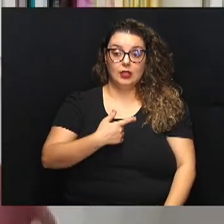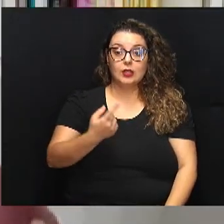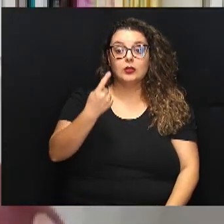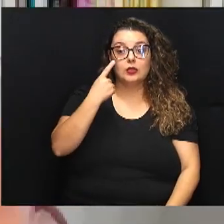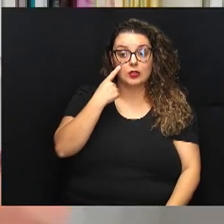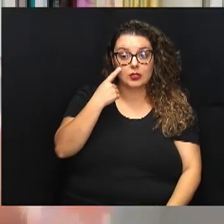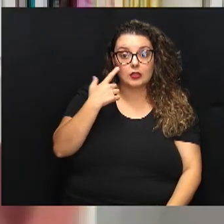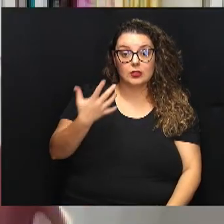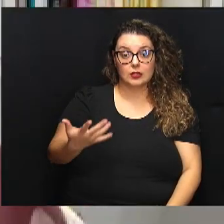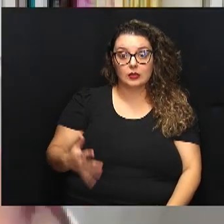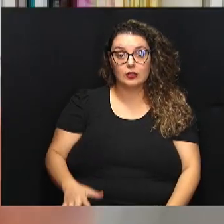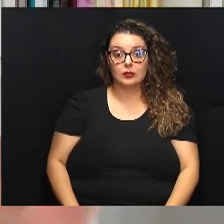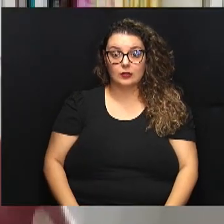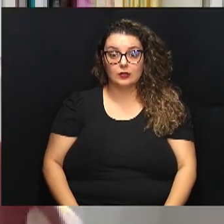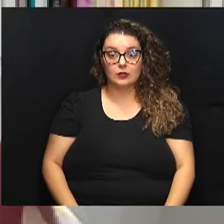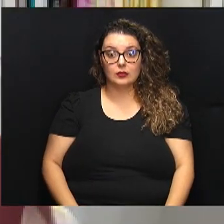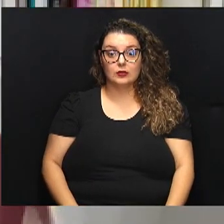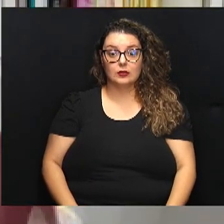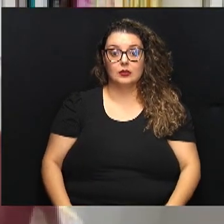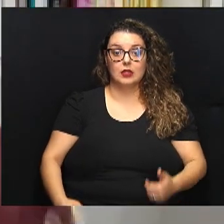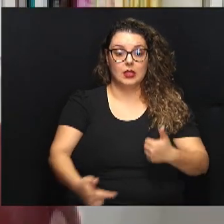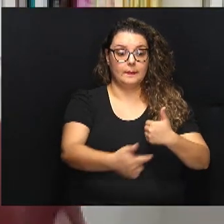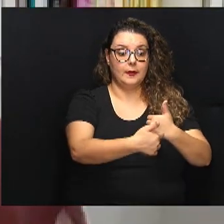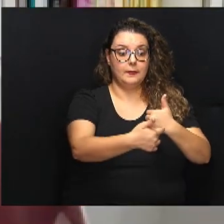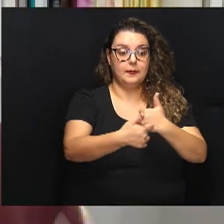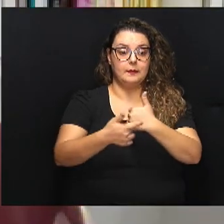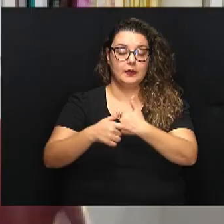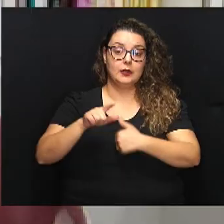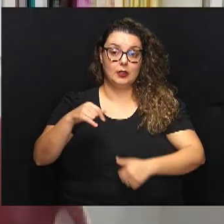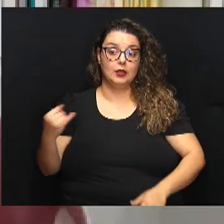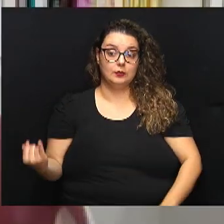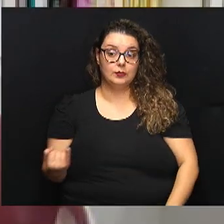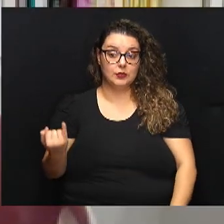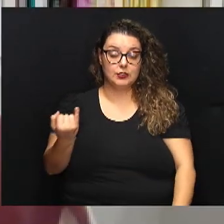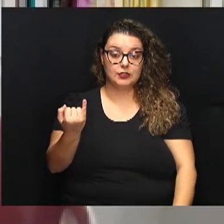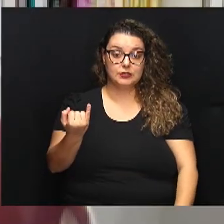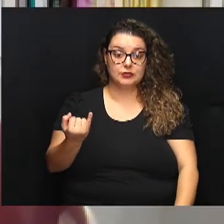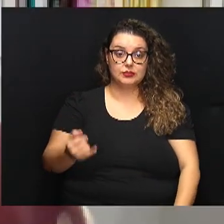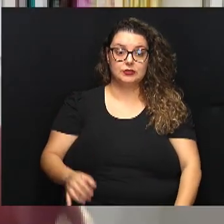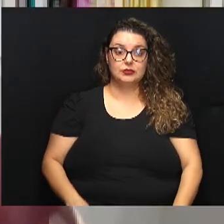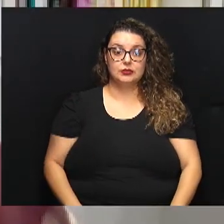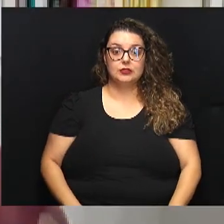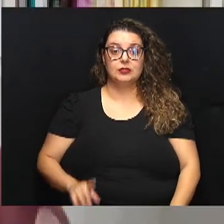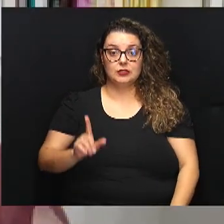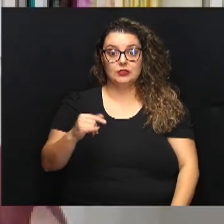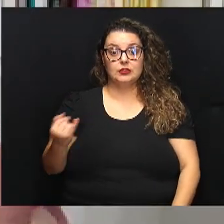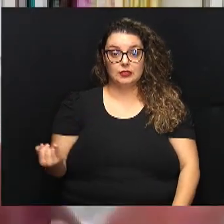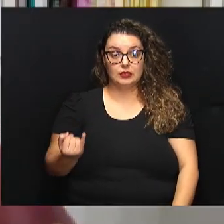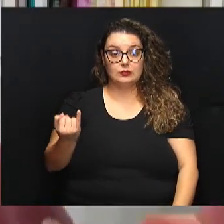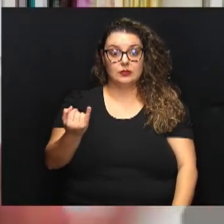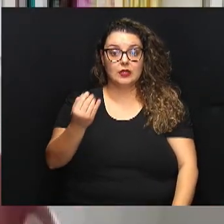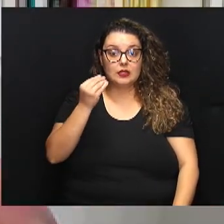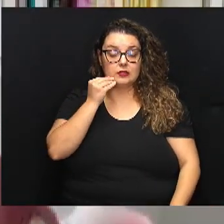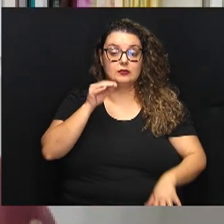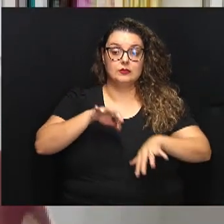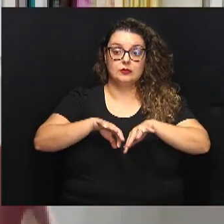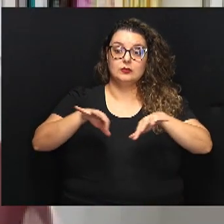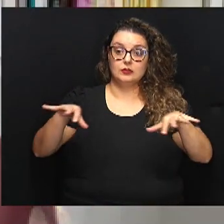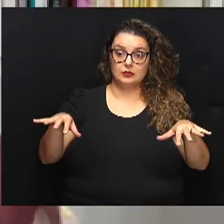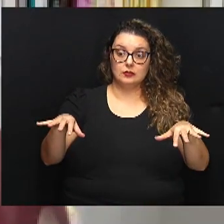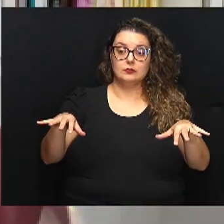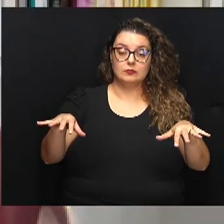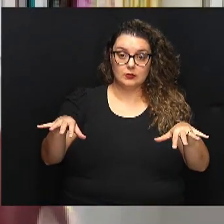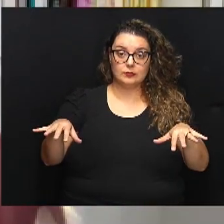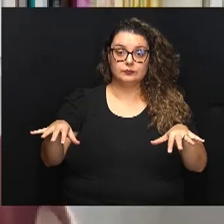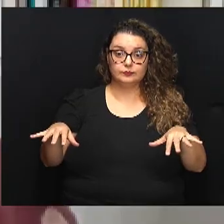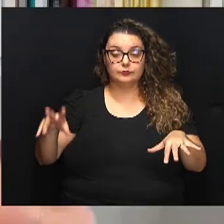que as curtidas são importantes. Então, é importante tentar separar os mundos